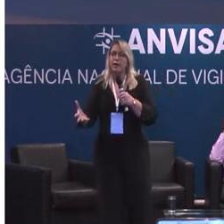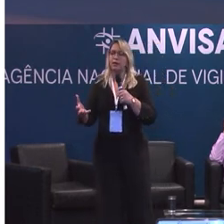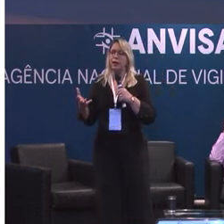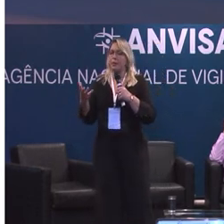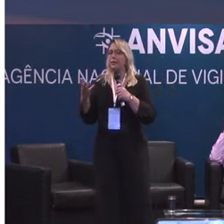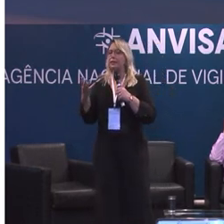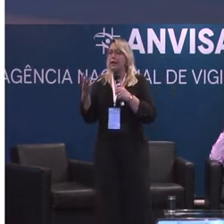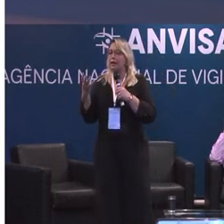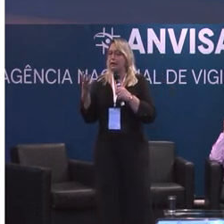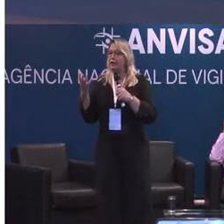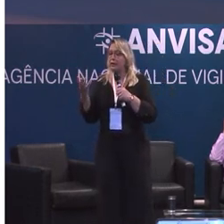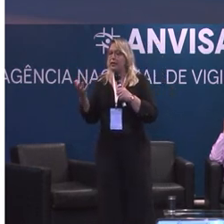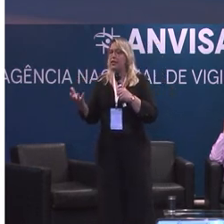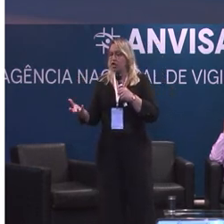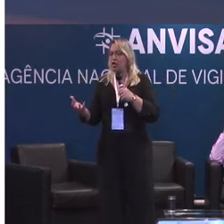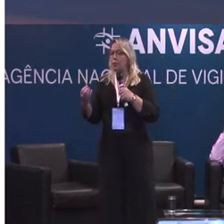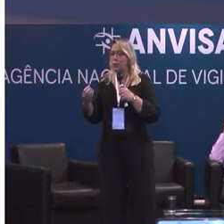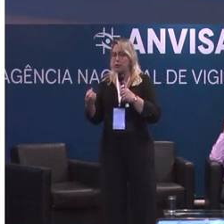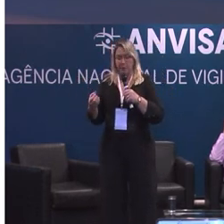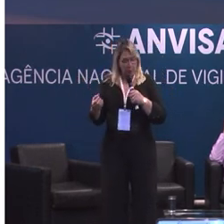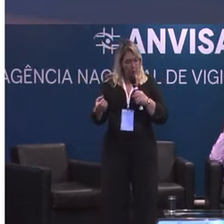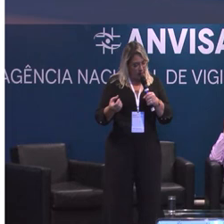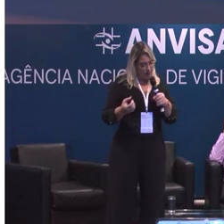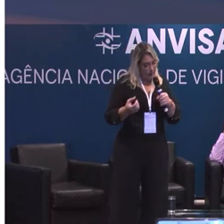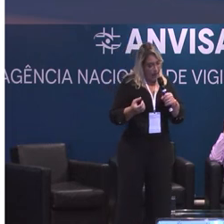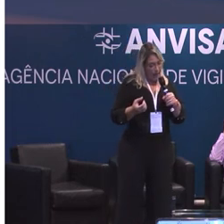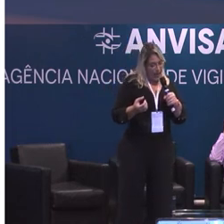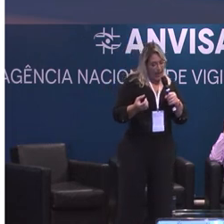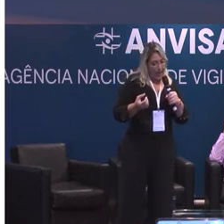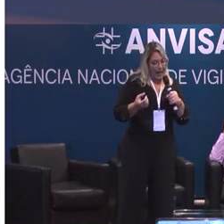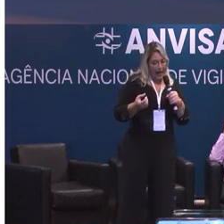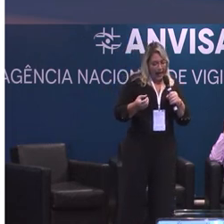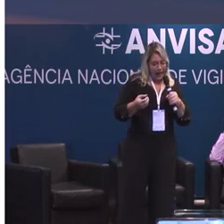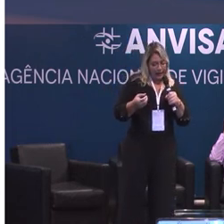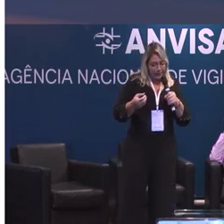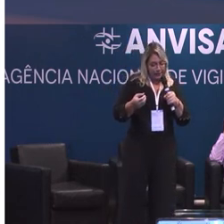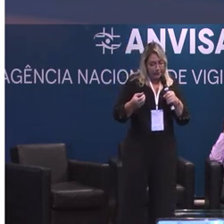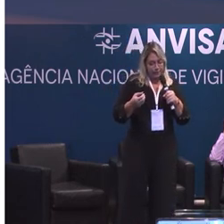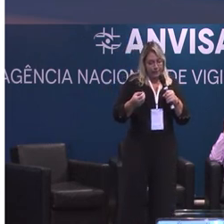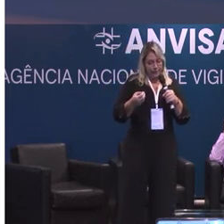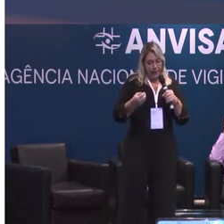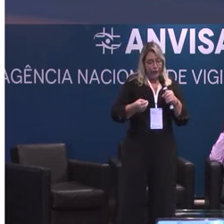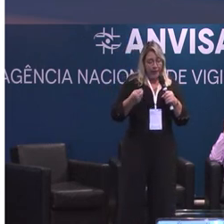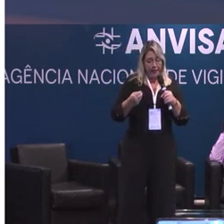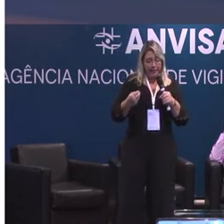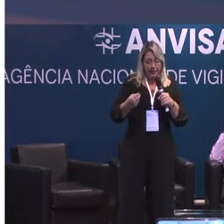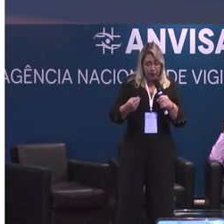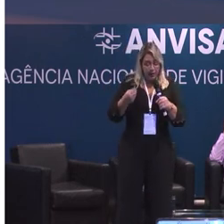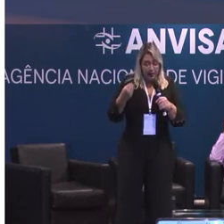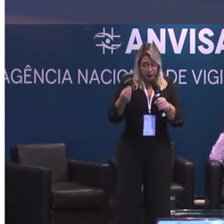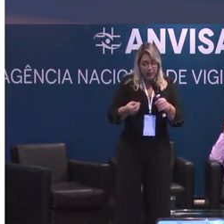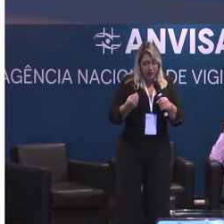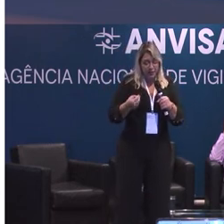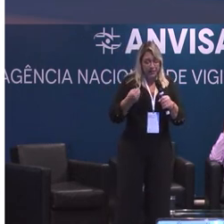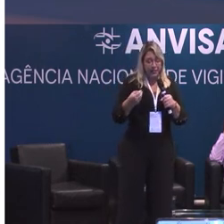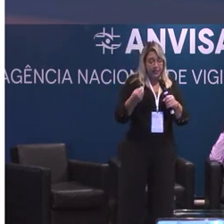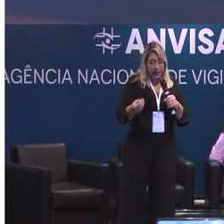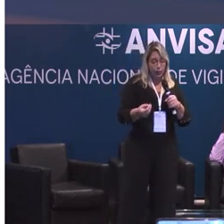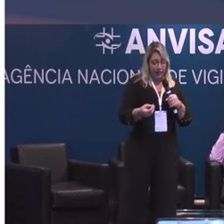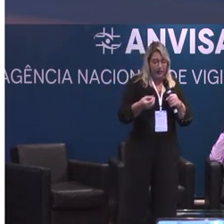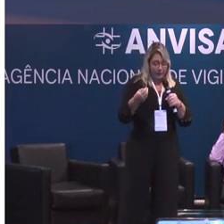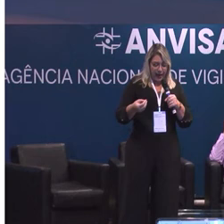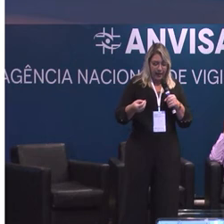nossa capacidade de agir em prol da população. A formalização muitas vezes